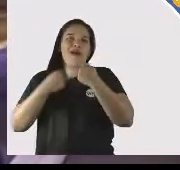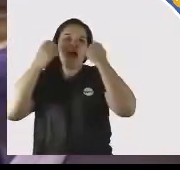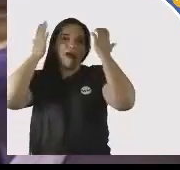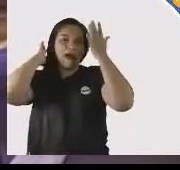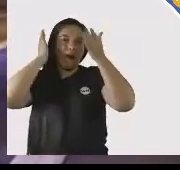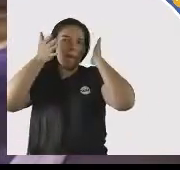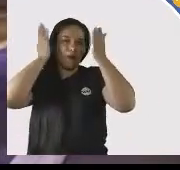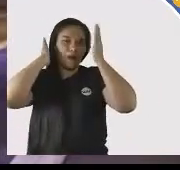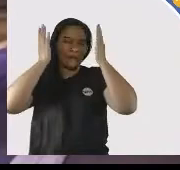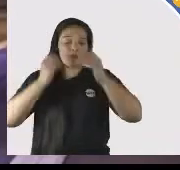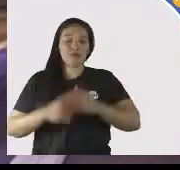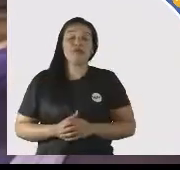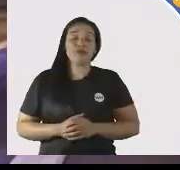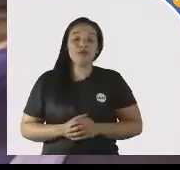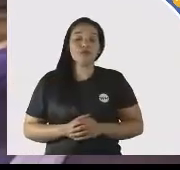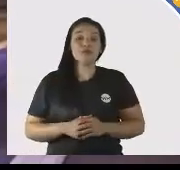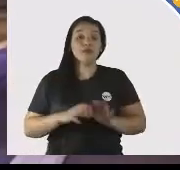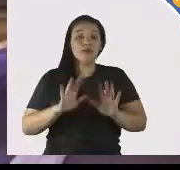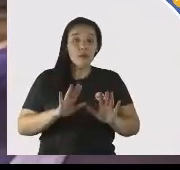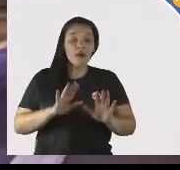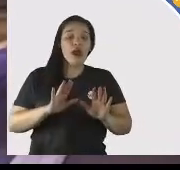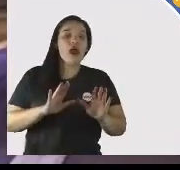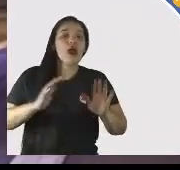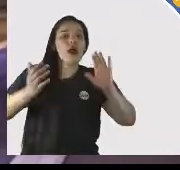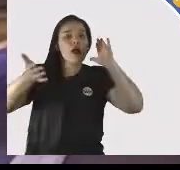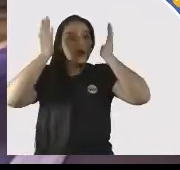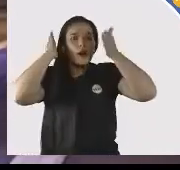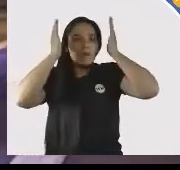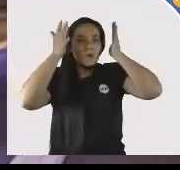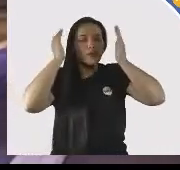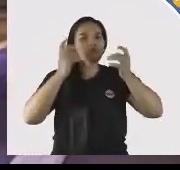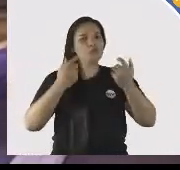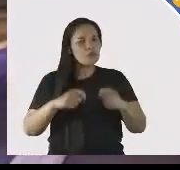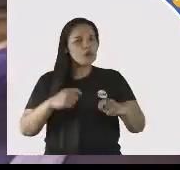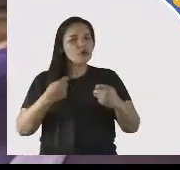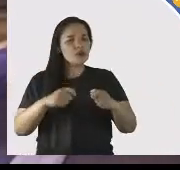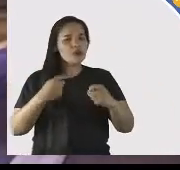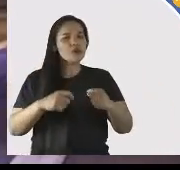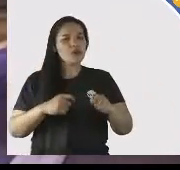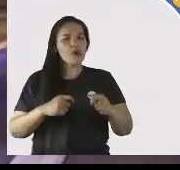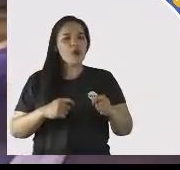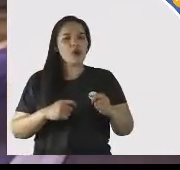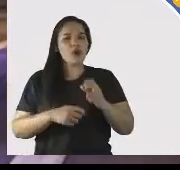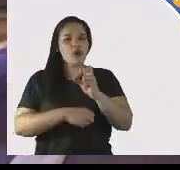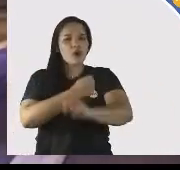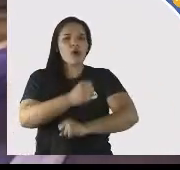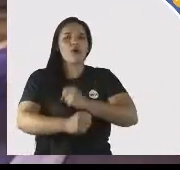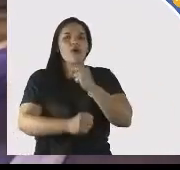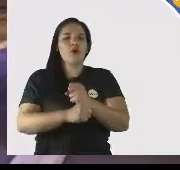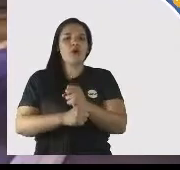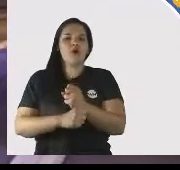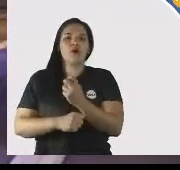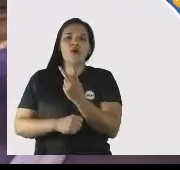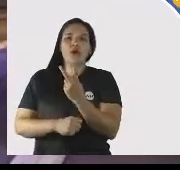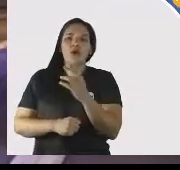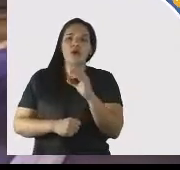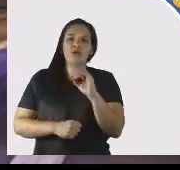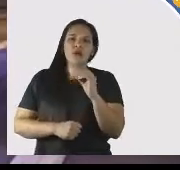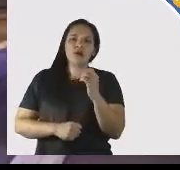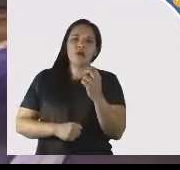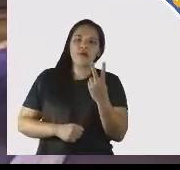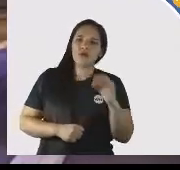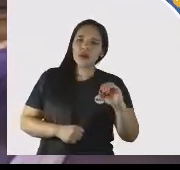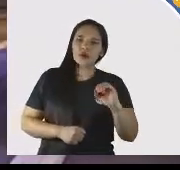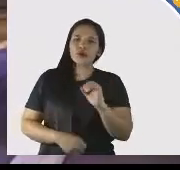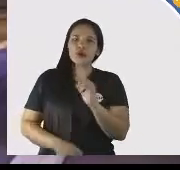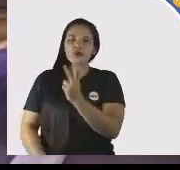caminhões teve uma demanda muito grande nos anos 2020/2021 de pandemias